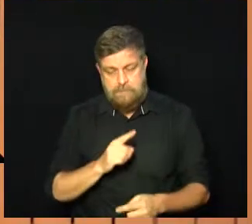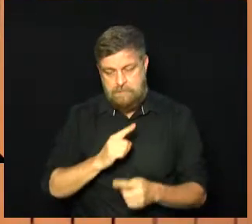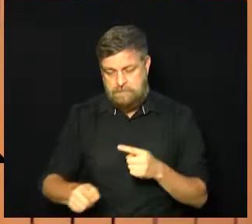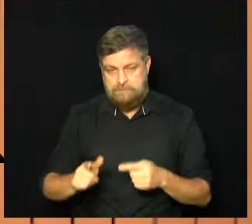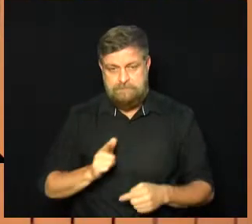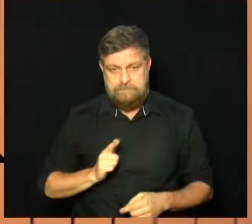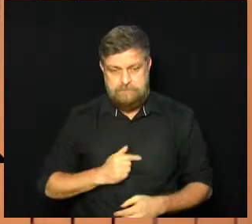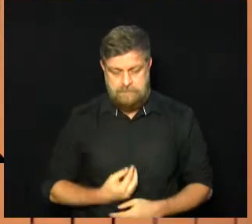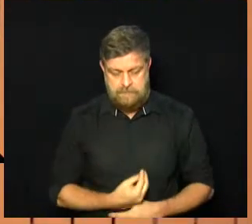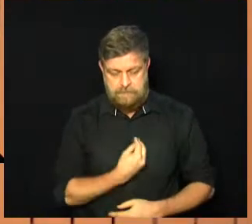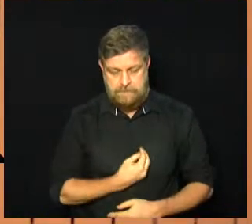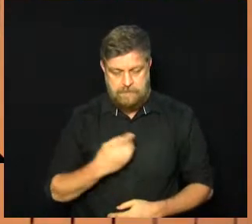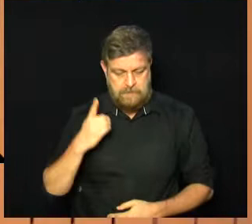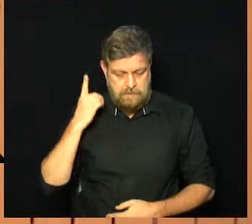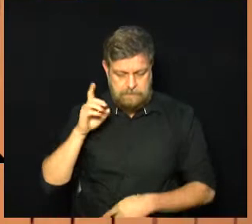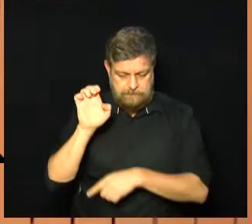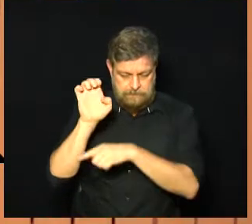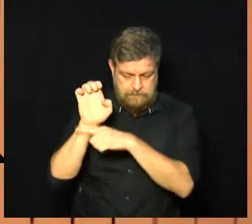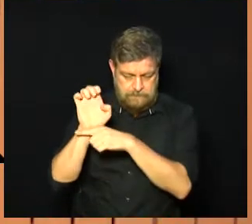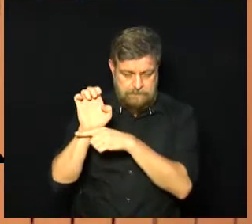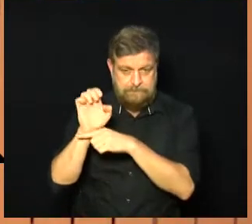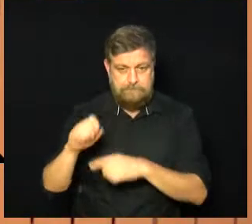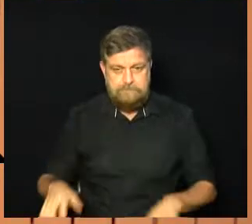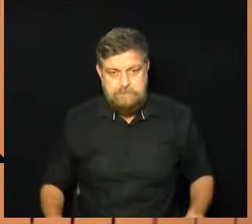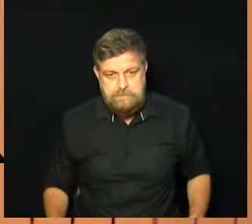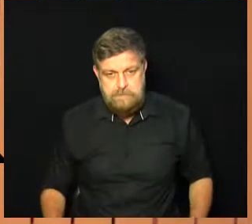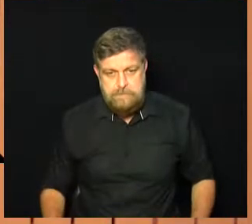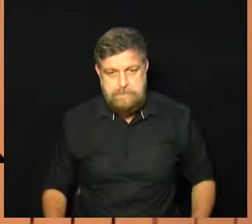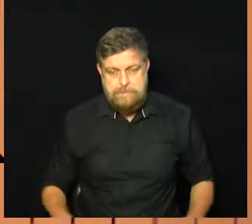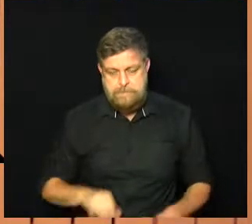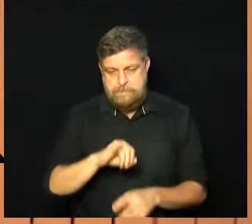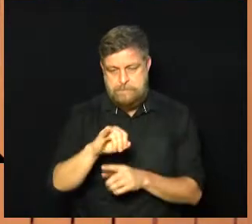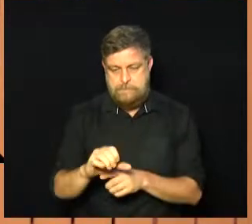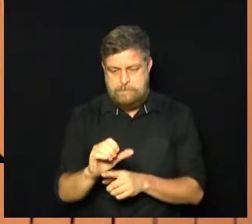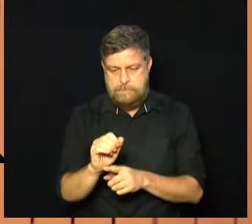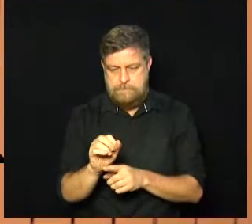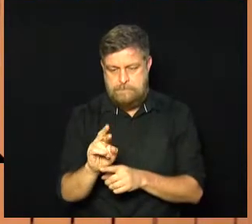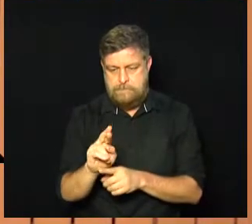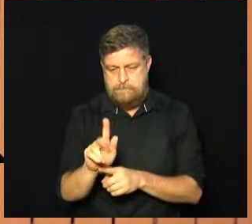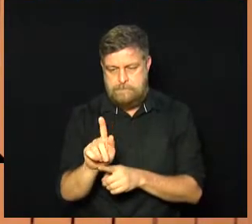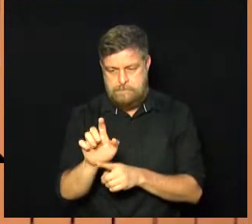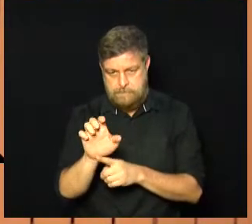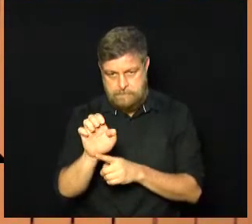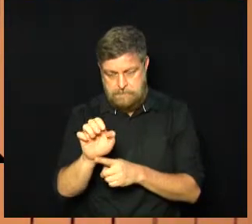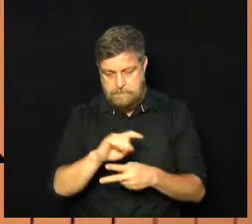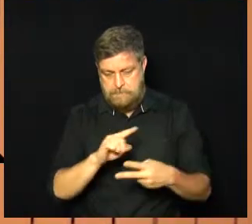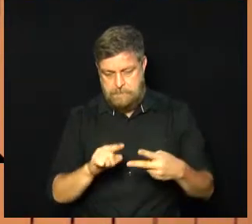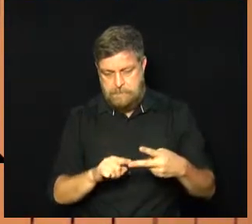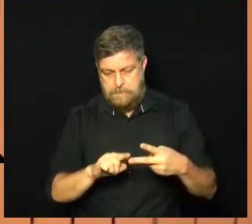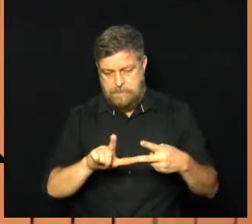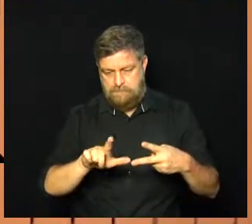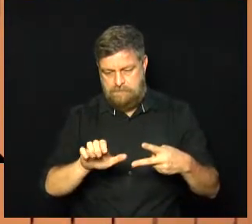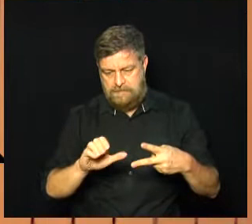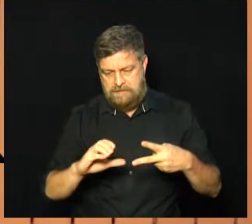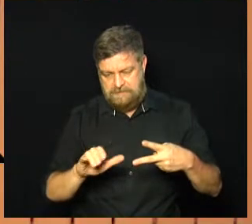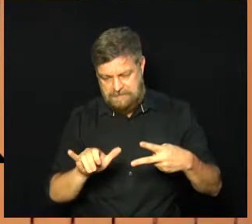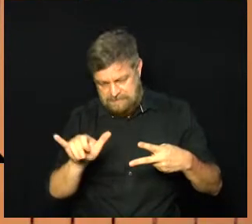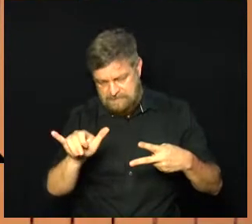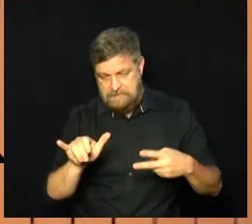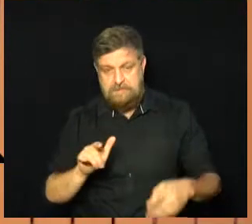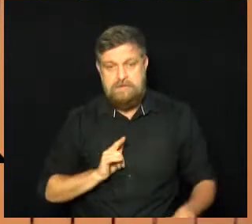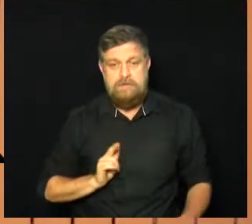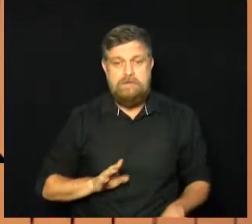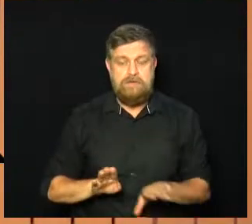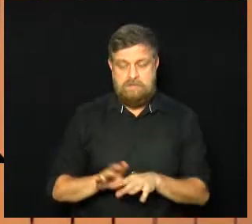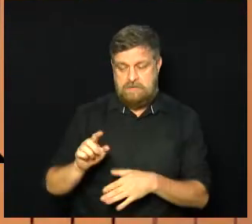eles o deputado estadual Dr. Jorge, Maurici, Leci Brandão, além de